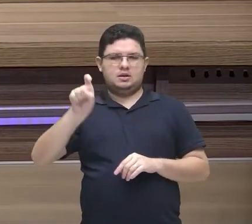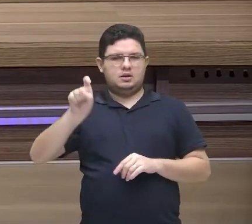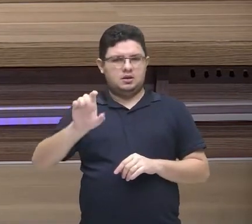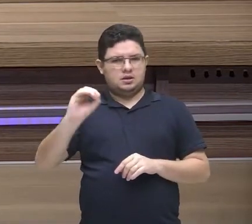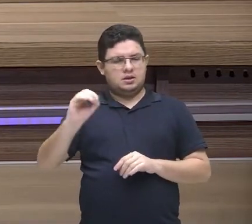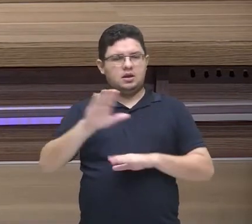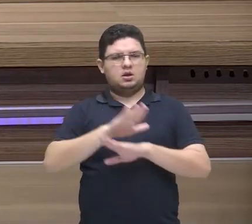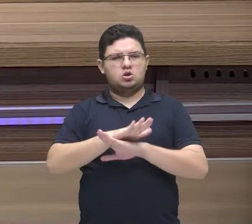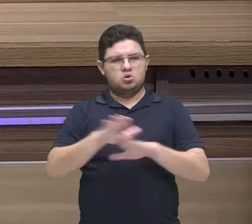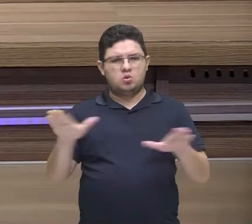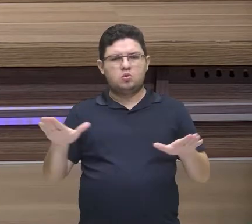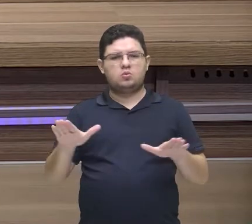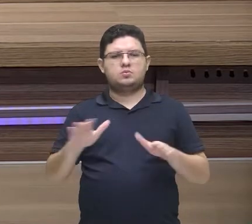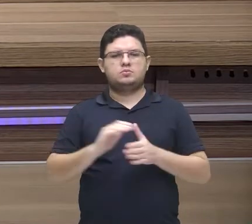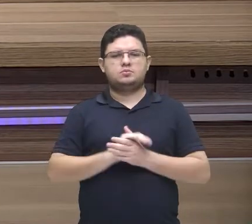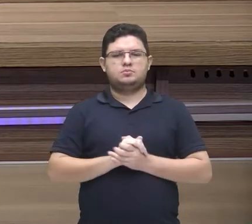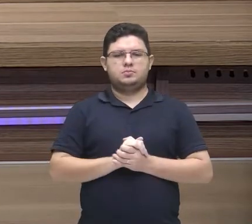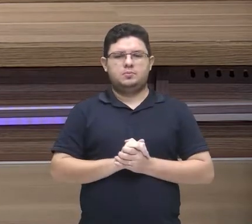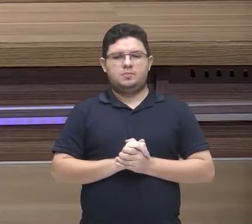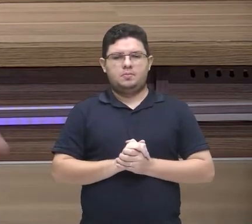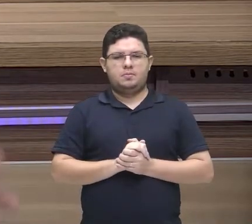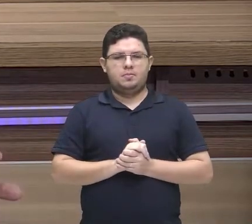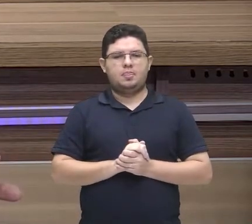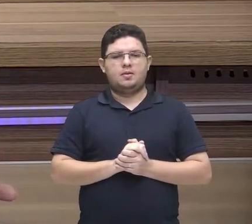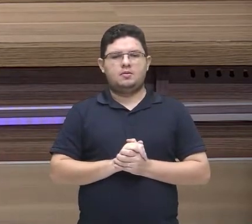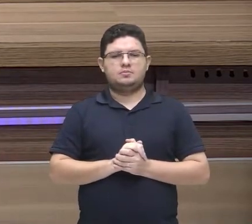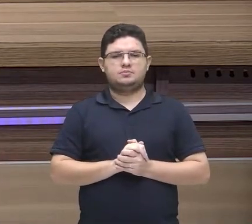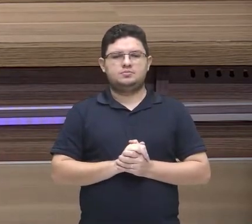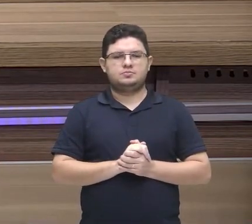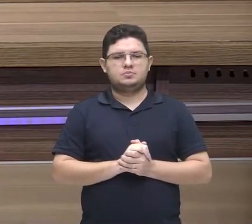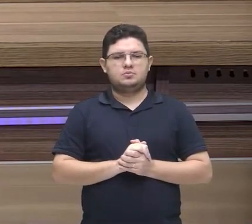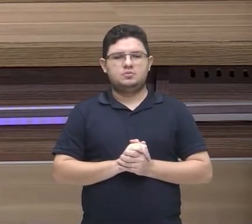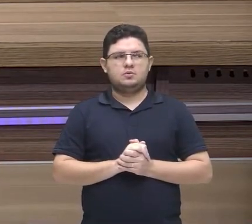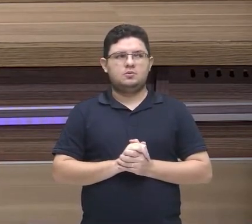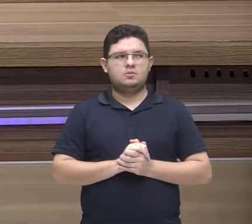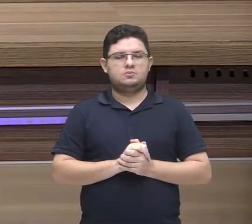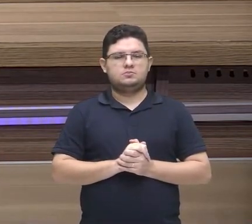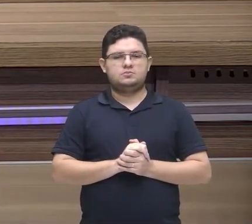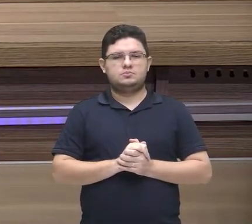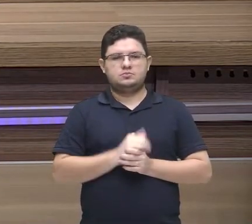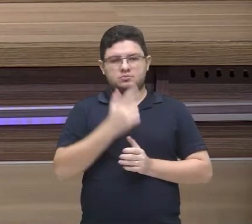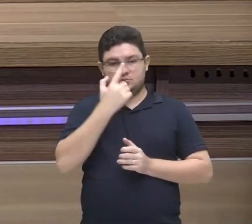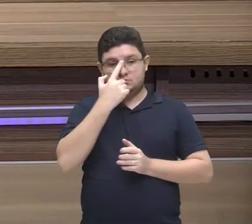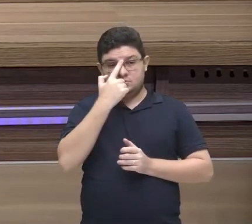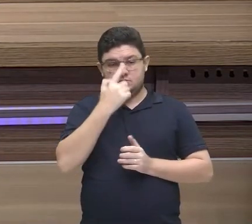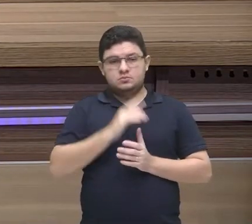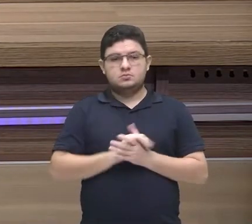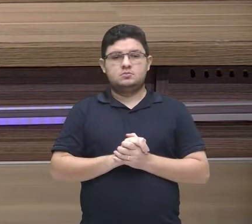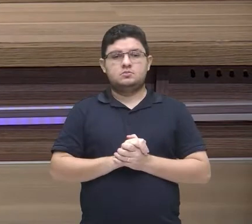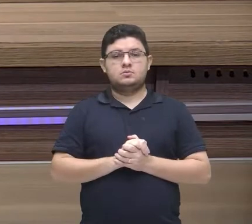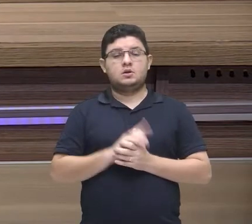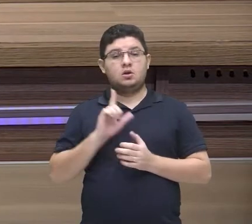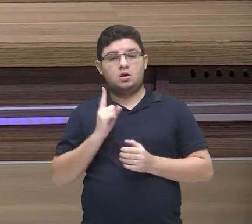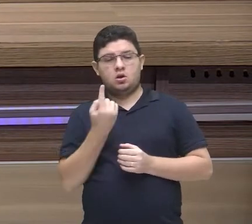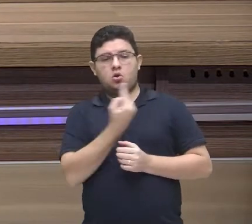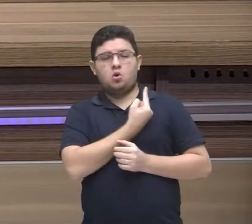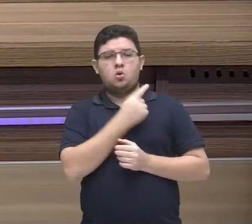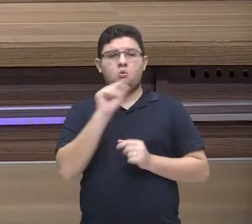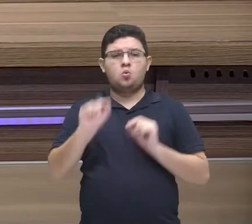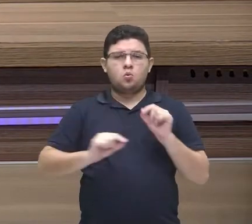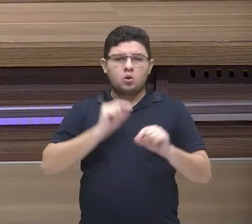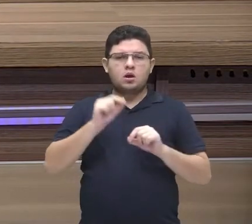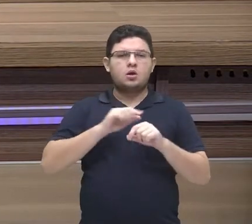gênero, se é masculino ou se é feminino. Ponto. O que a gente fala a respeito